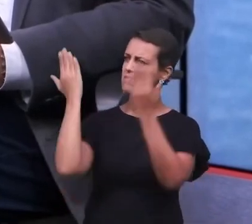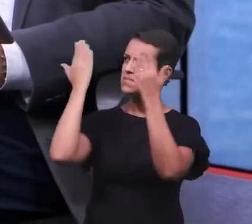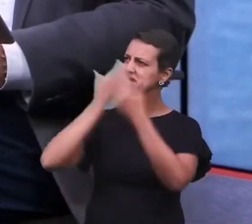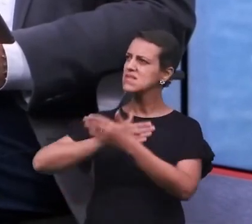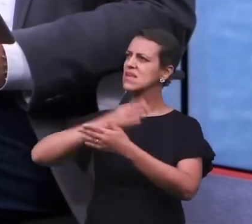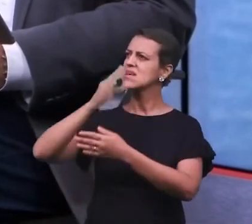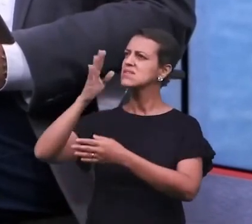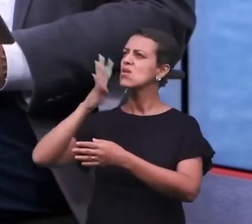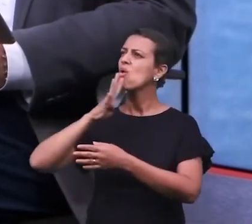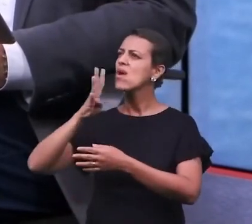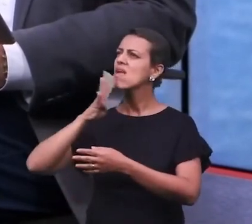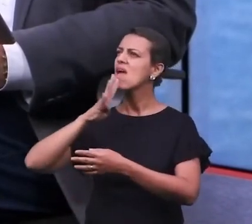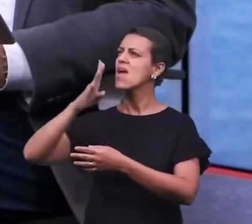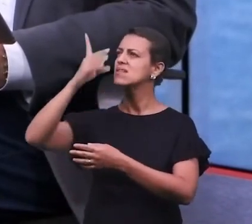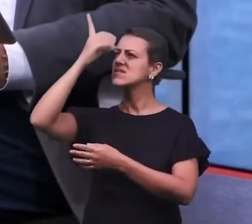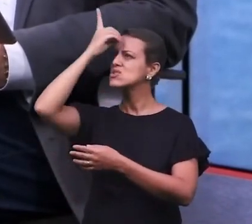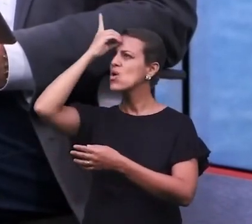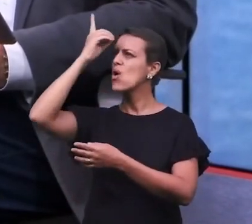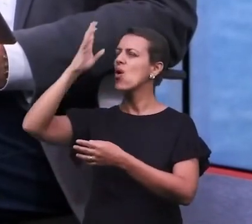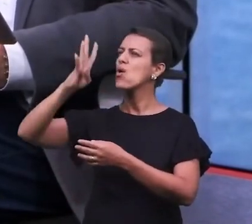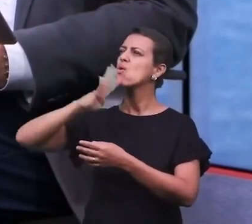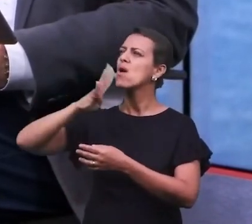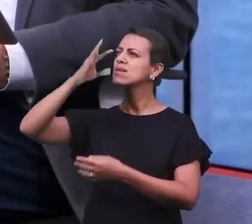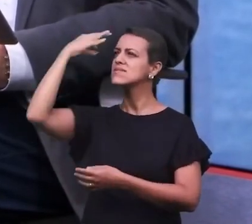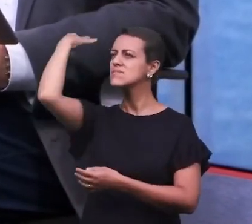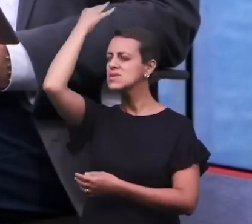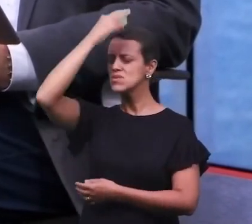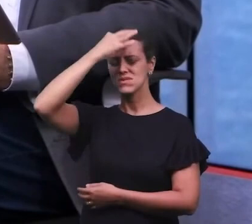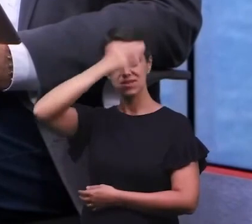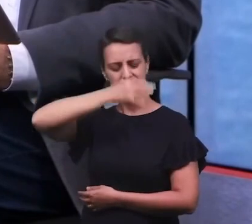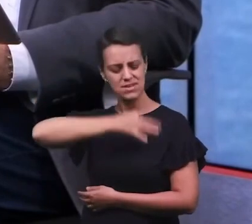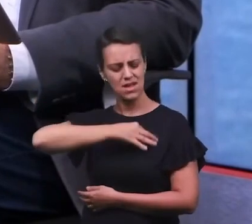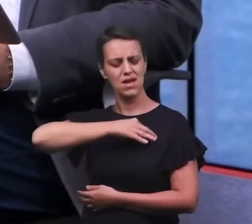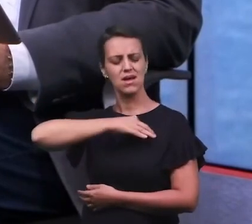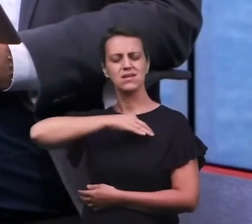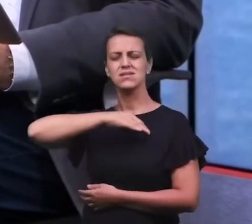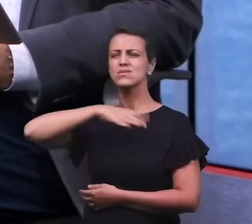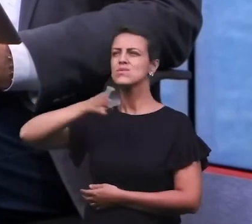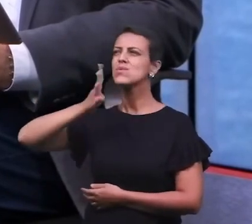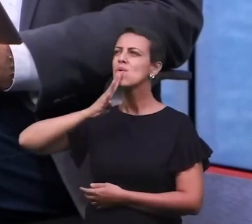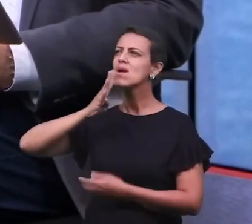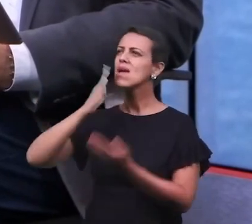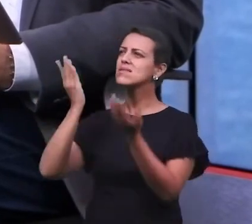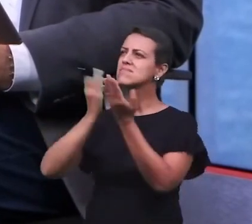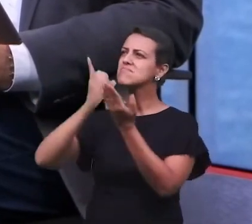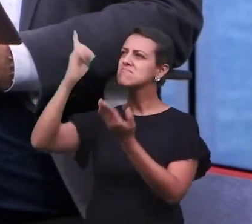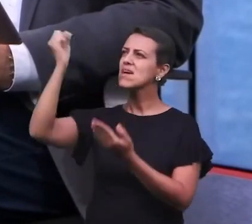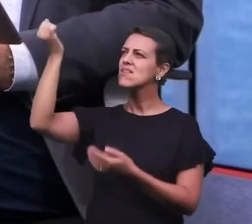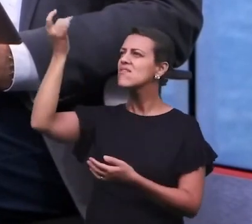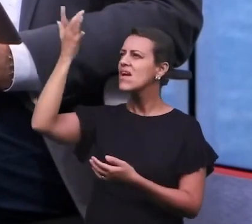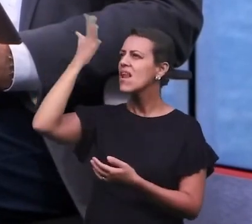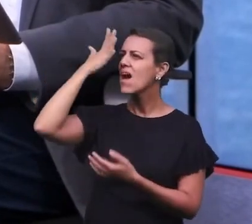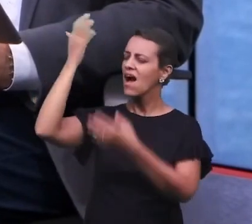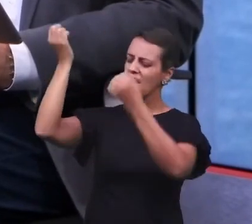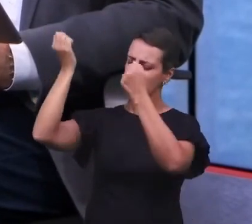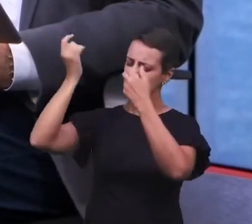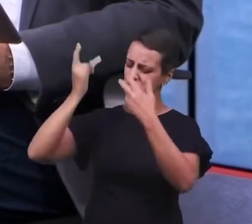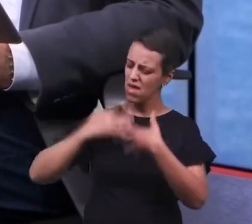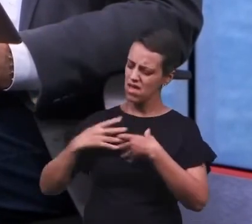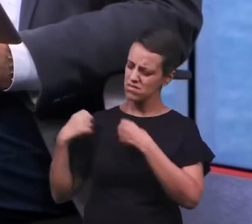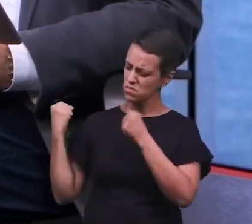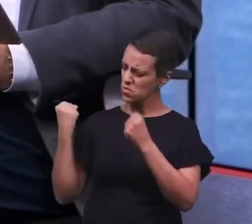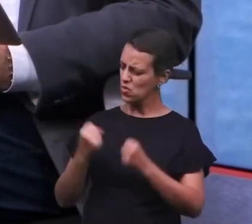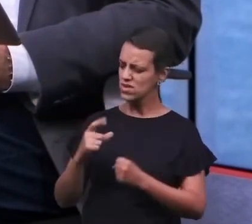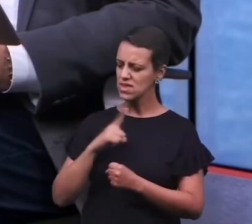fizeram participantes do Espírito Santo e provaram da boa palavra de Deus e as virtudes do século futuro